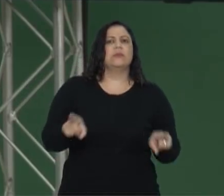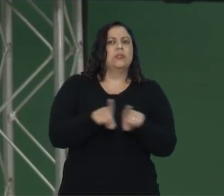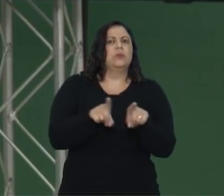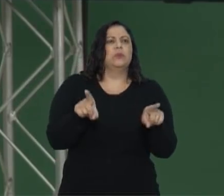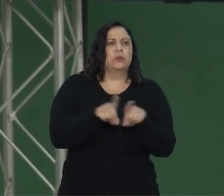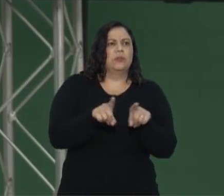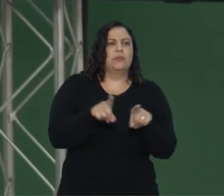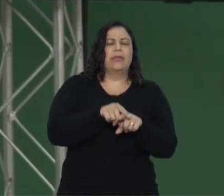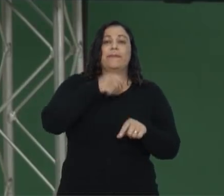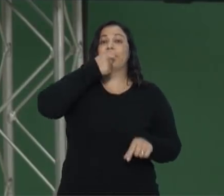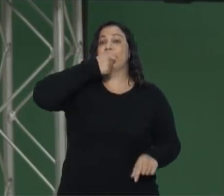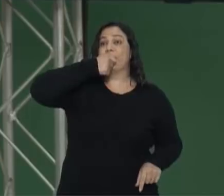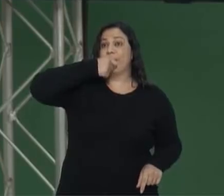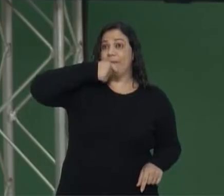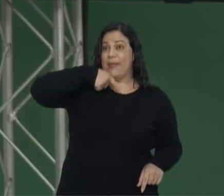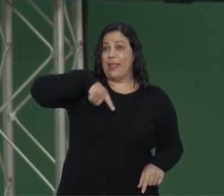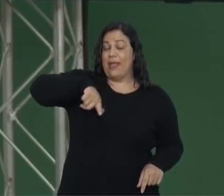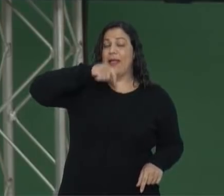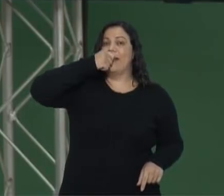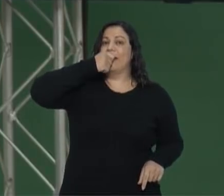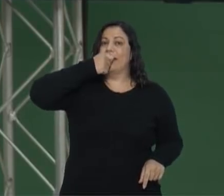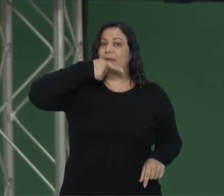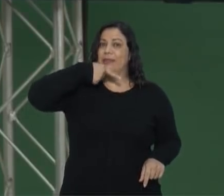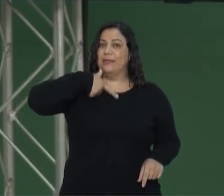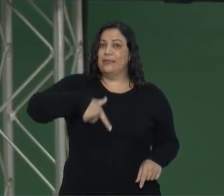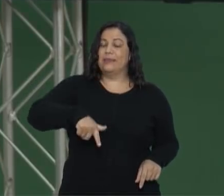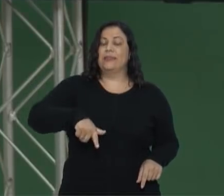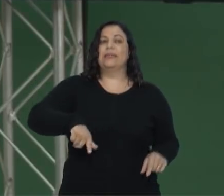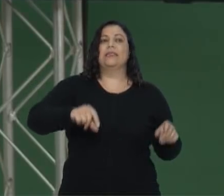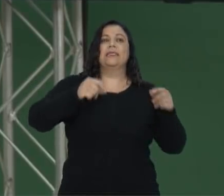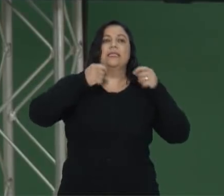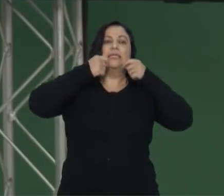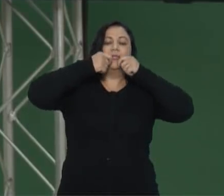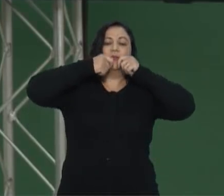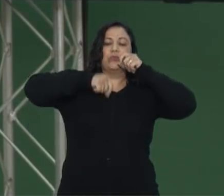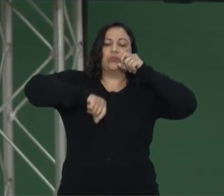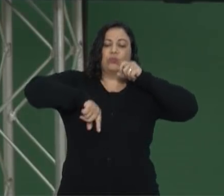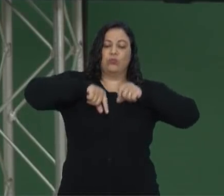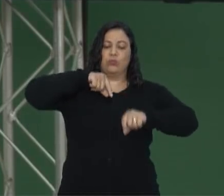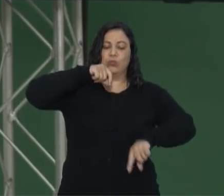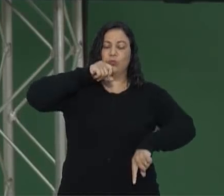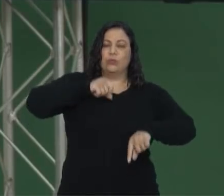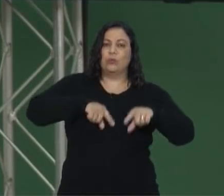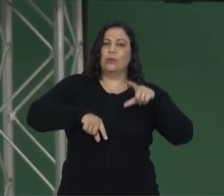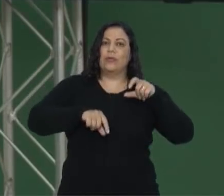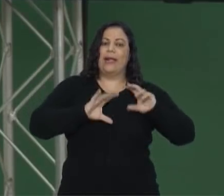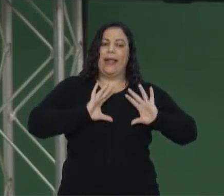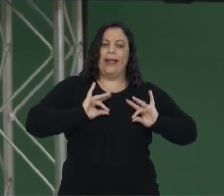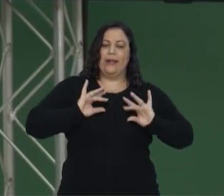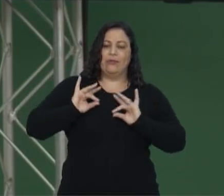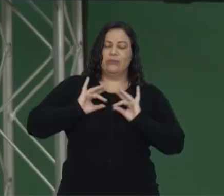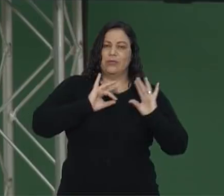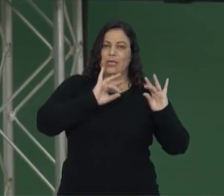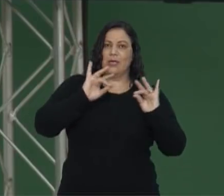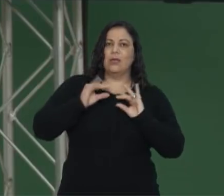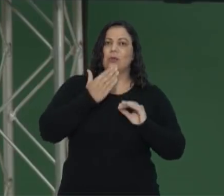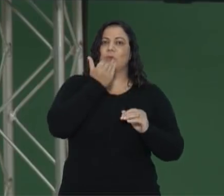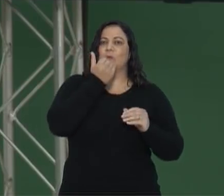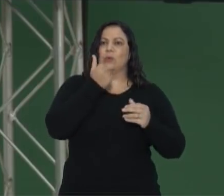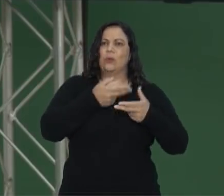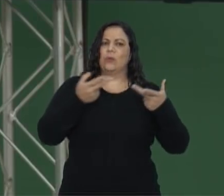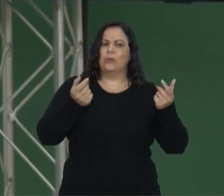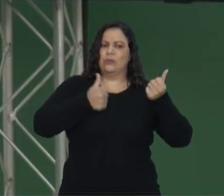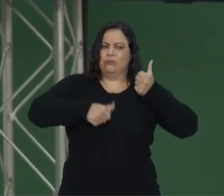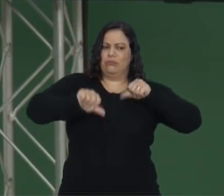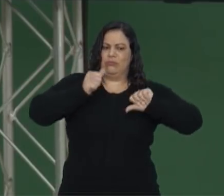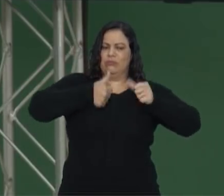Essa saliva é uma substância, um líquido, que ao entrar em contato com o alimento, tem uma reação química